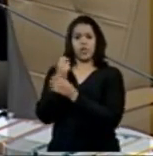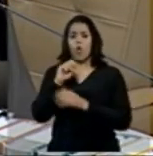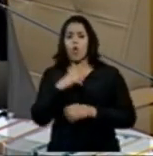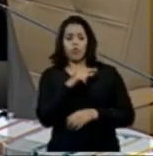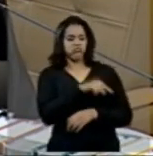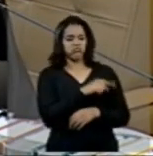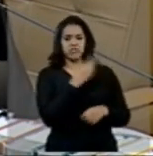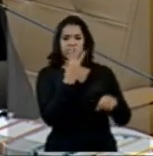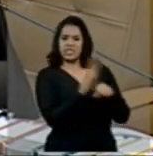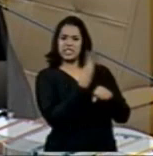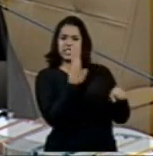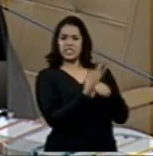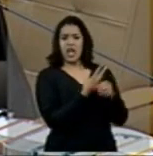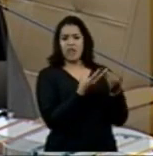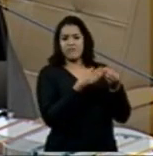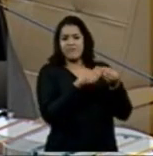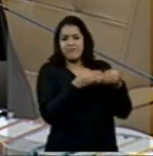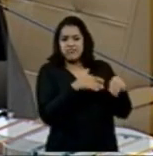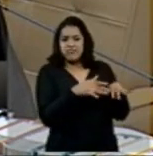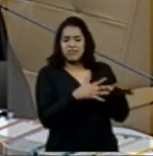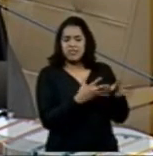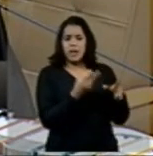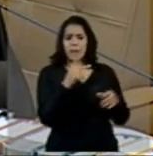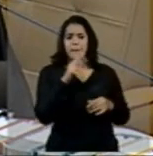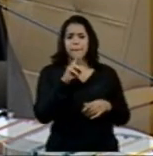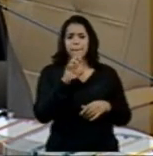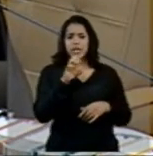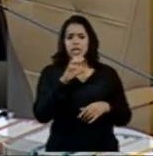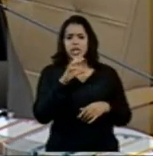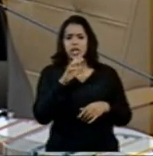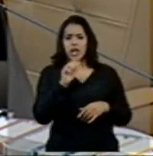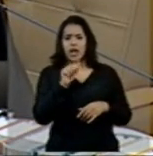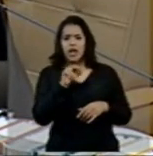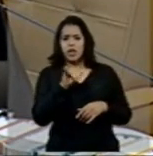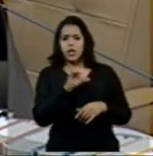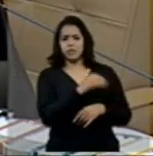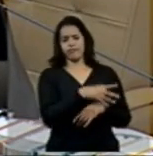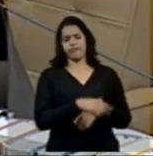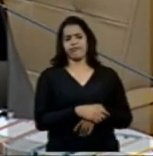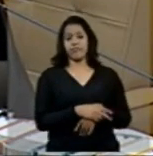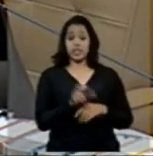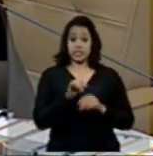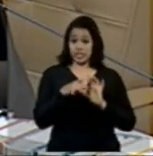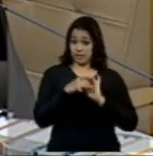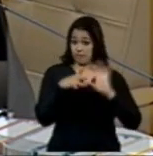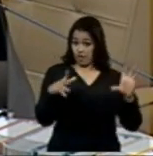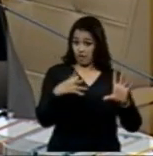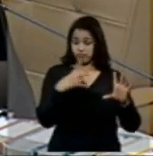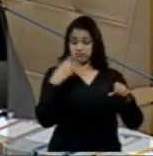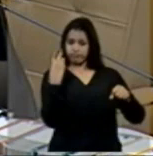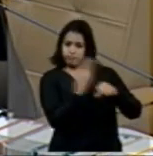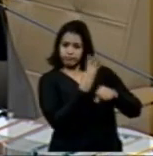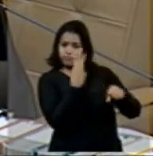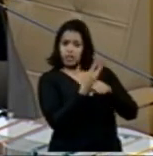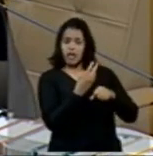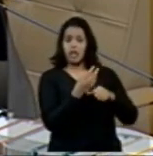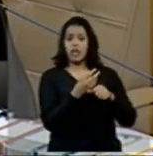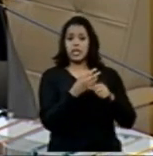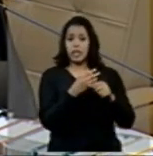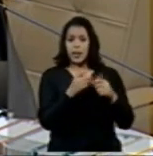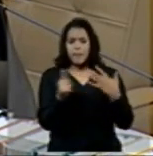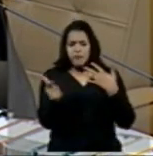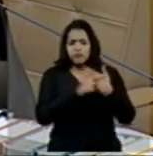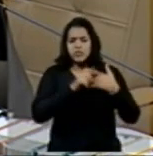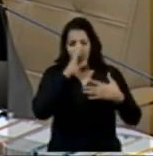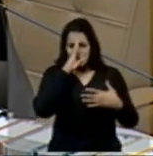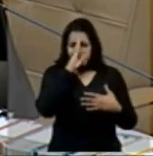precário e terceirizado. Numa atual tendência observada pela economia brasileira, a liberalização da terceirização de atividade fim, longe